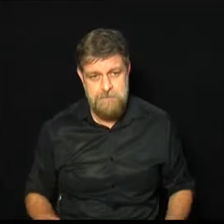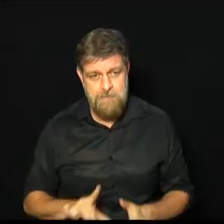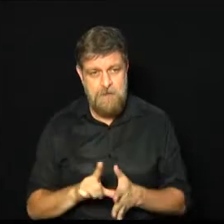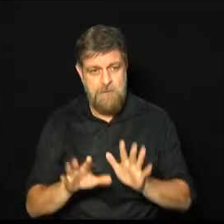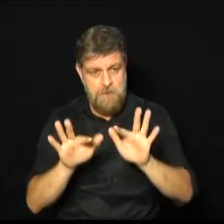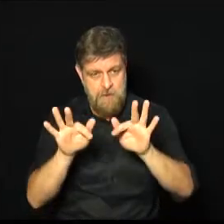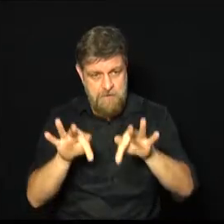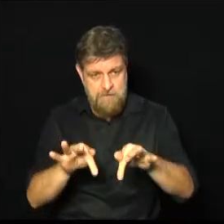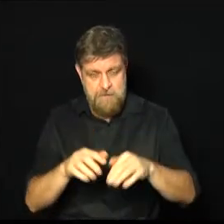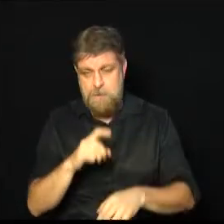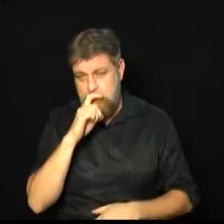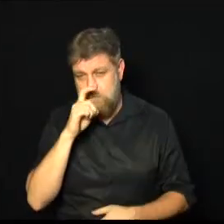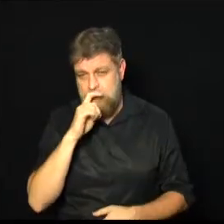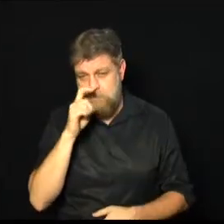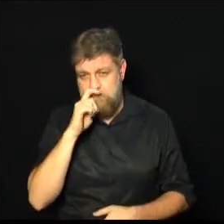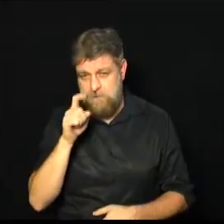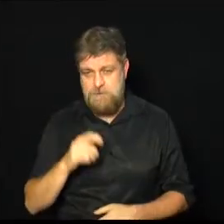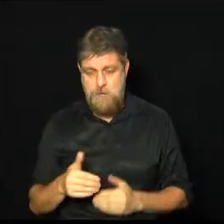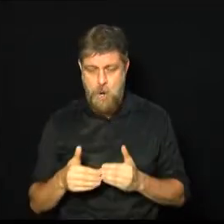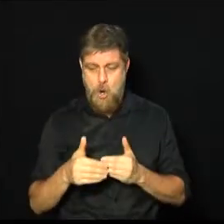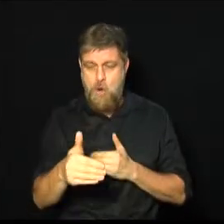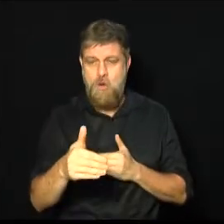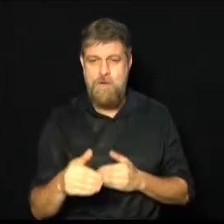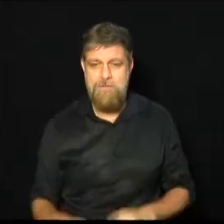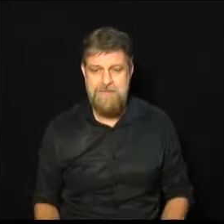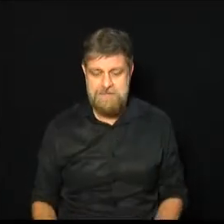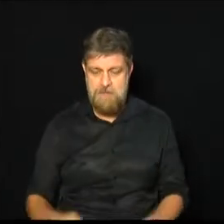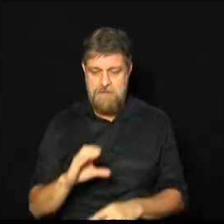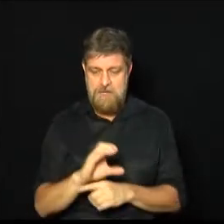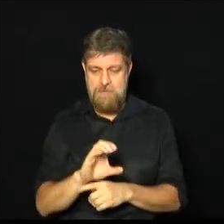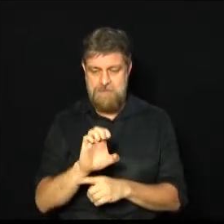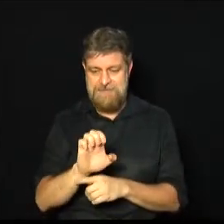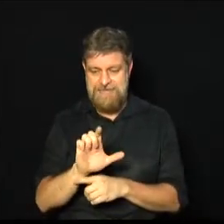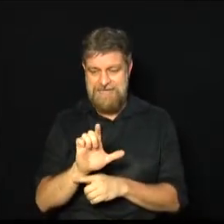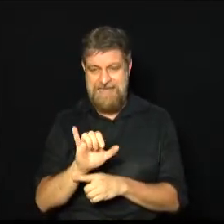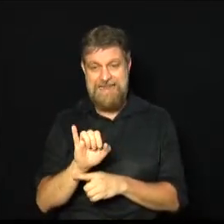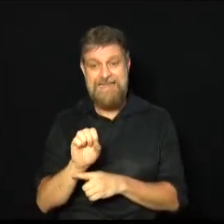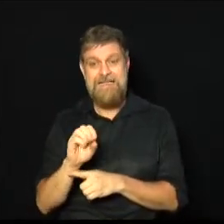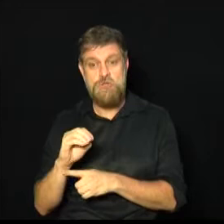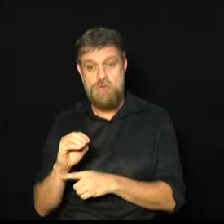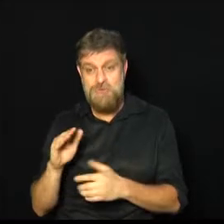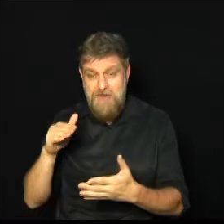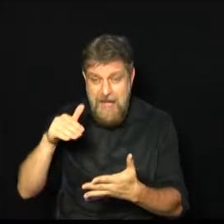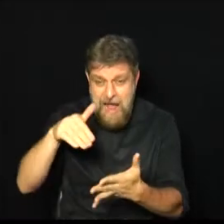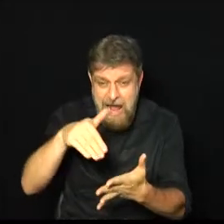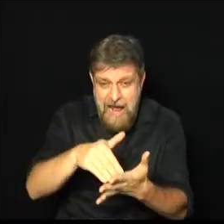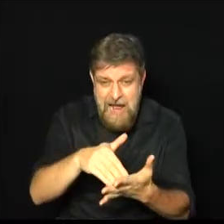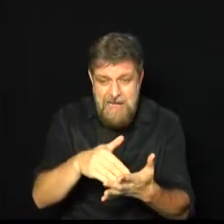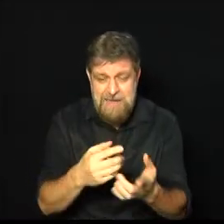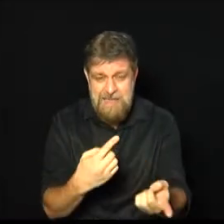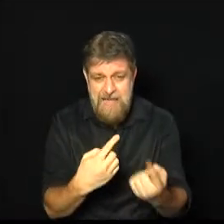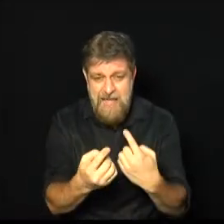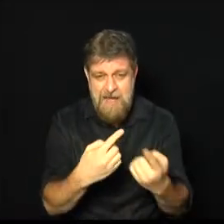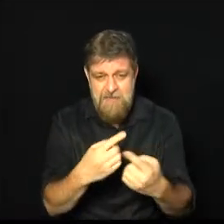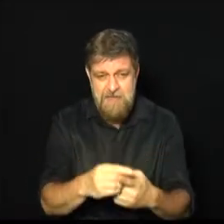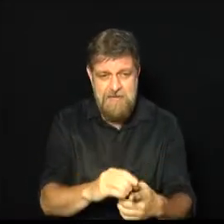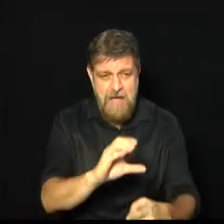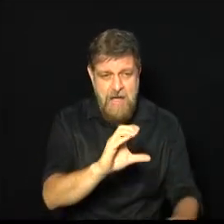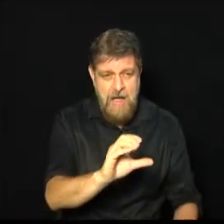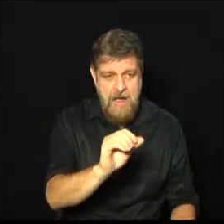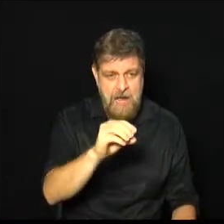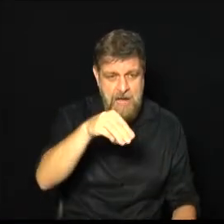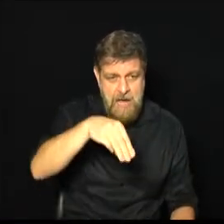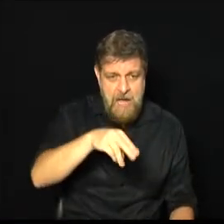do corredor Ouro Verde, que começa ali no terminal Campos Elíseos e vai até o final lá da Avenida Camocim, chegando na região do Vida